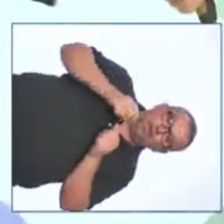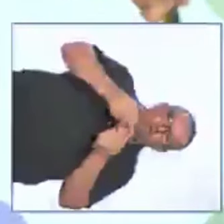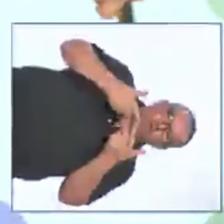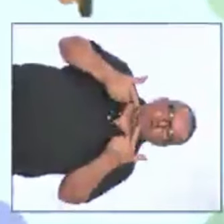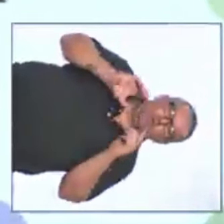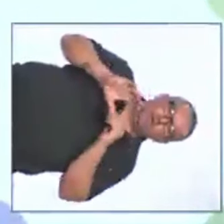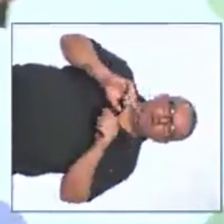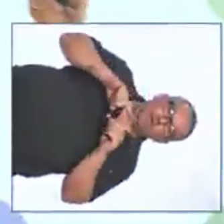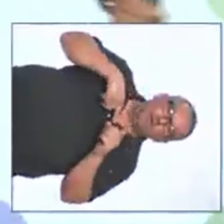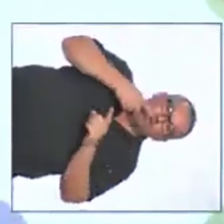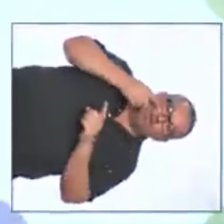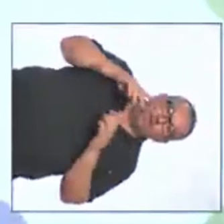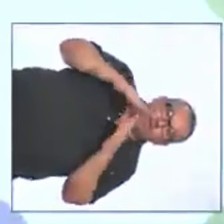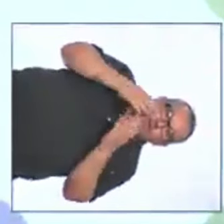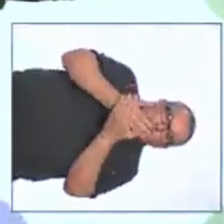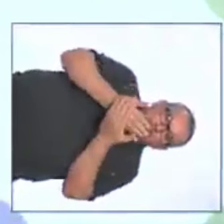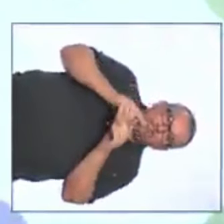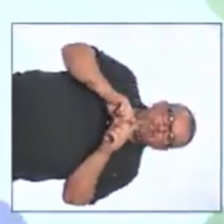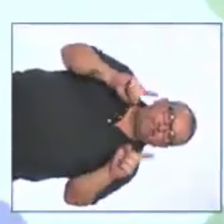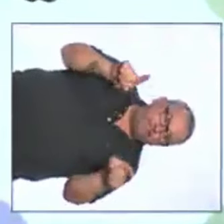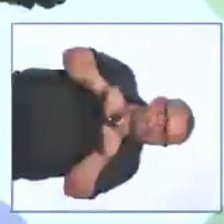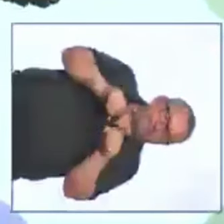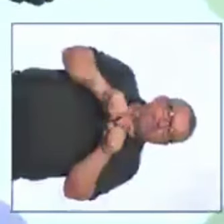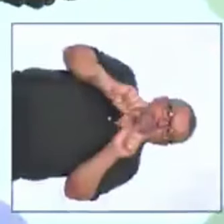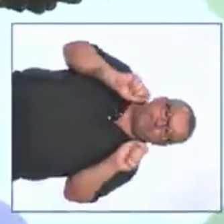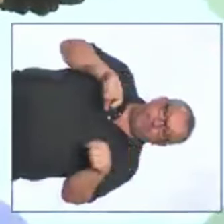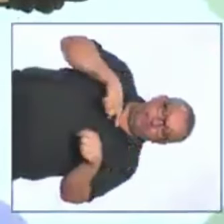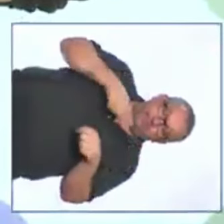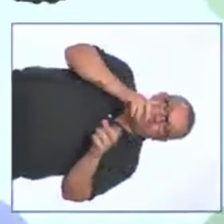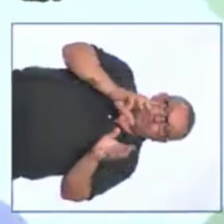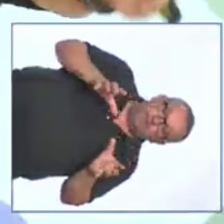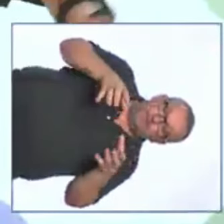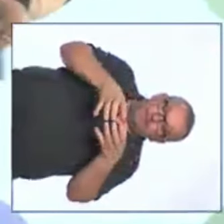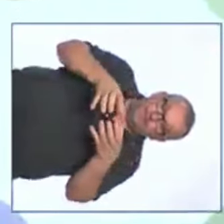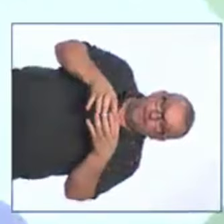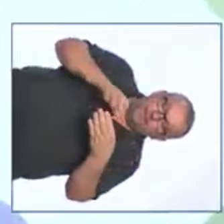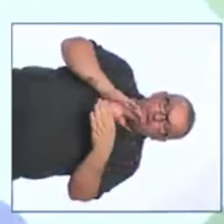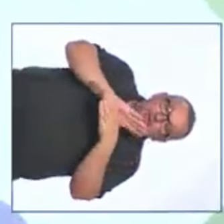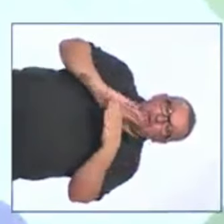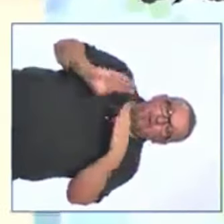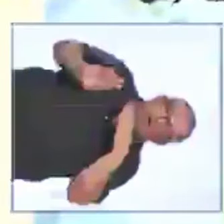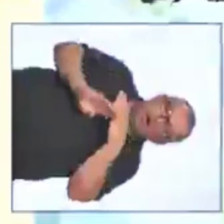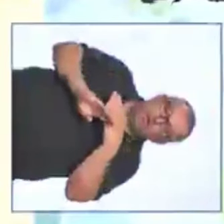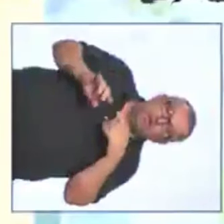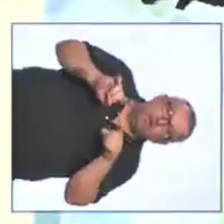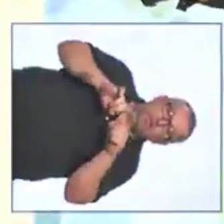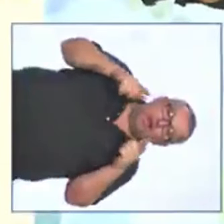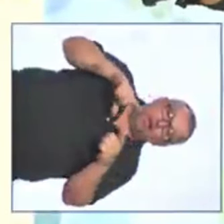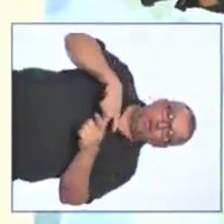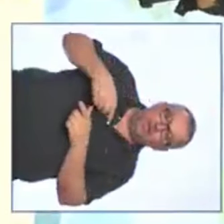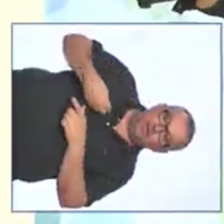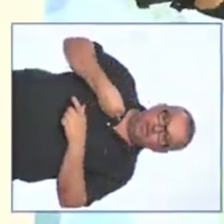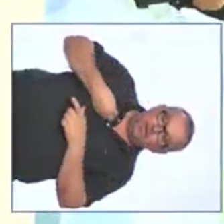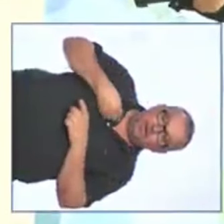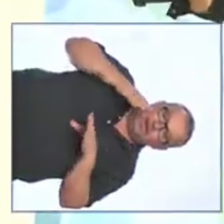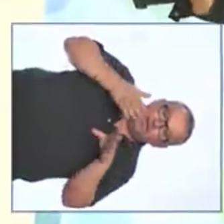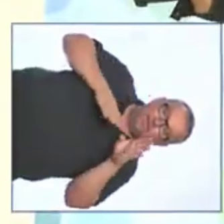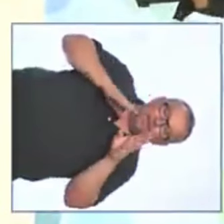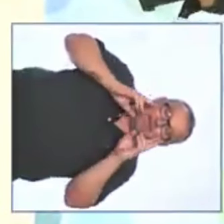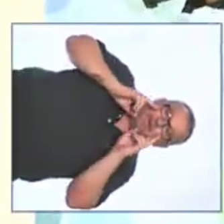do tipo e eu tô falando de escola mas isso também pode significar a sua comunidade né? o lugar onde você mora a sua cidade às vezes é muito mais